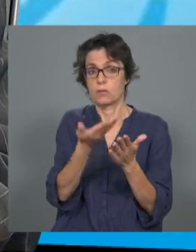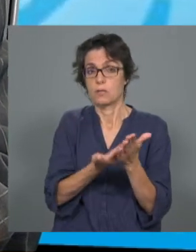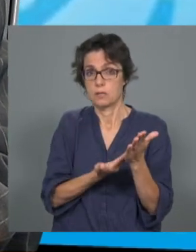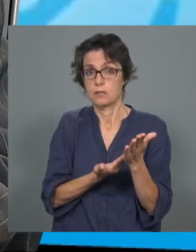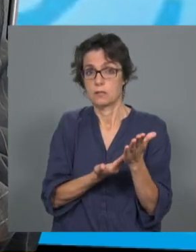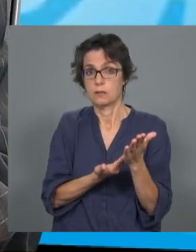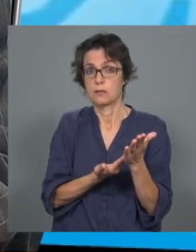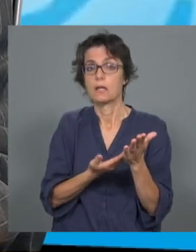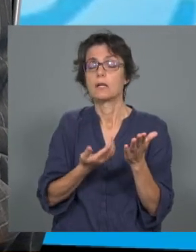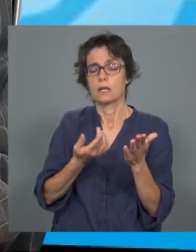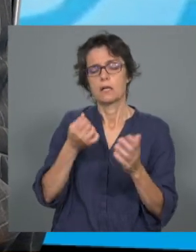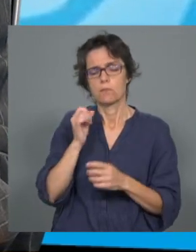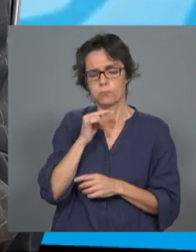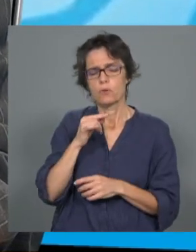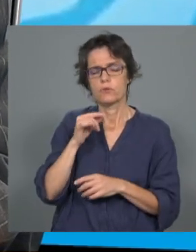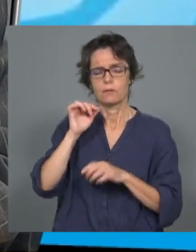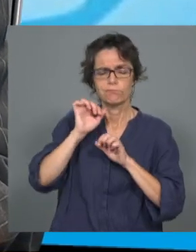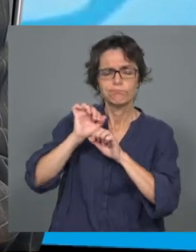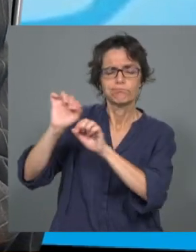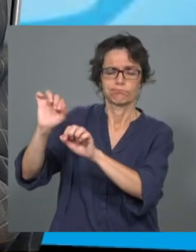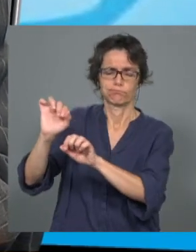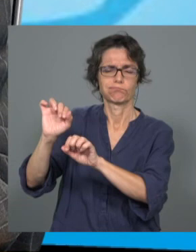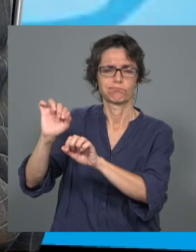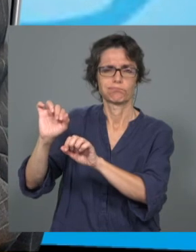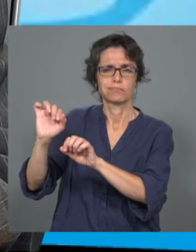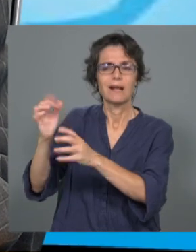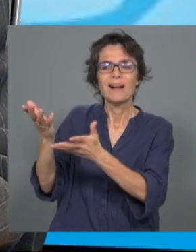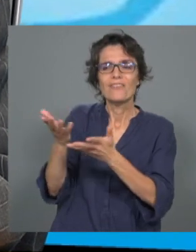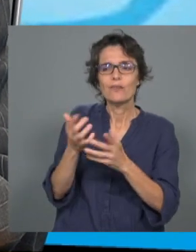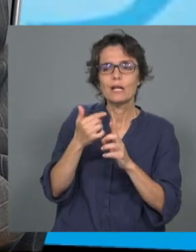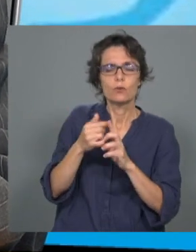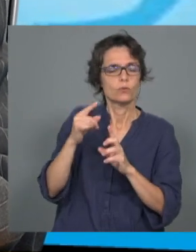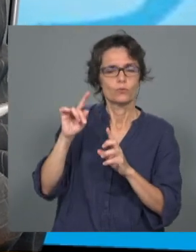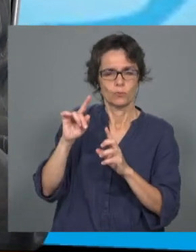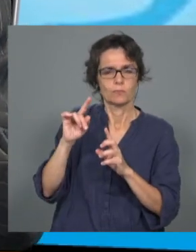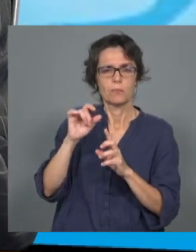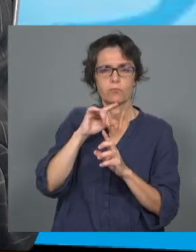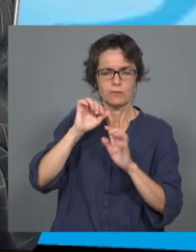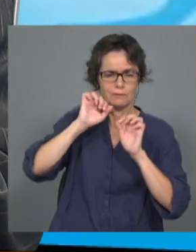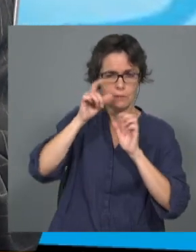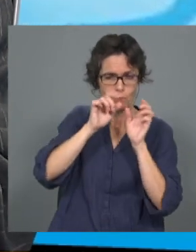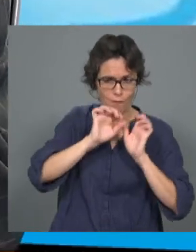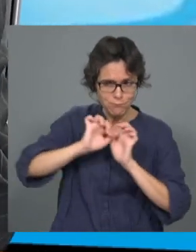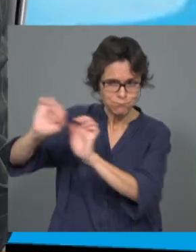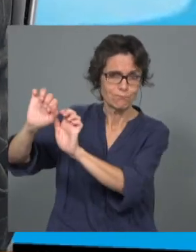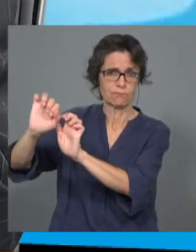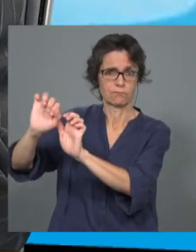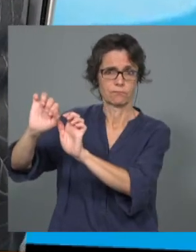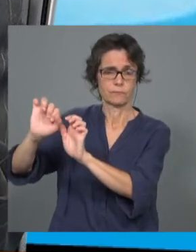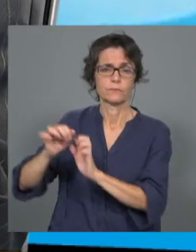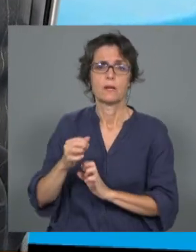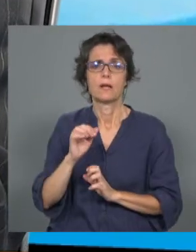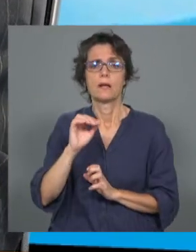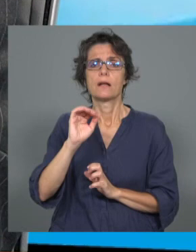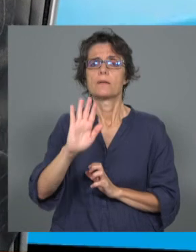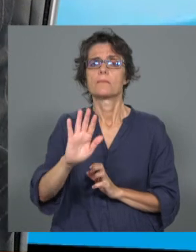haverá rejeição, não sereis bem acolhidos, não sereis bem recebidos. Por outro lado, Lucas também